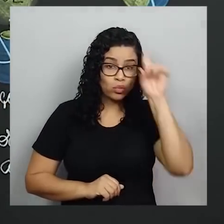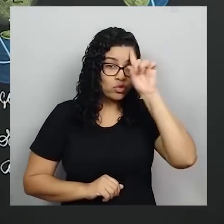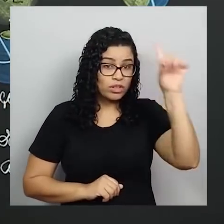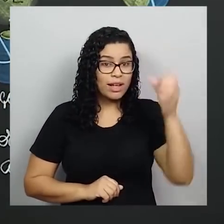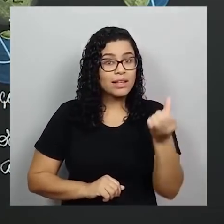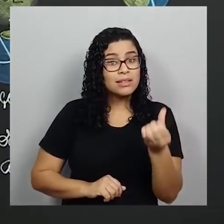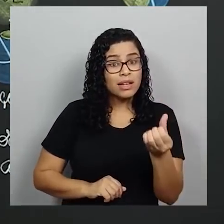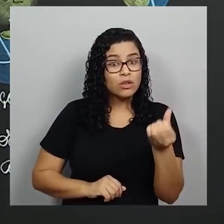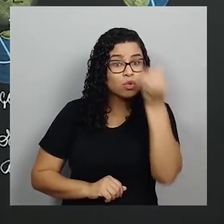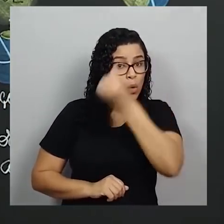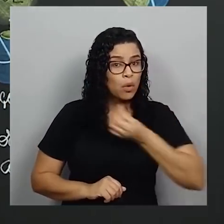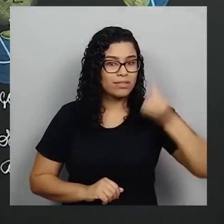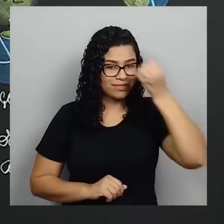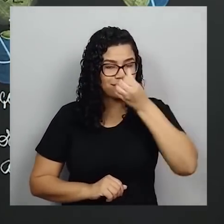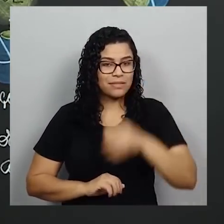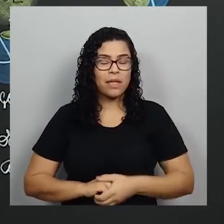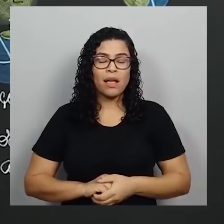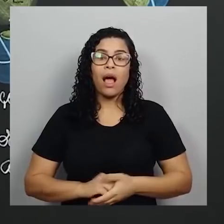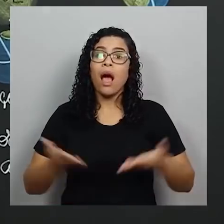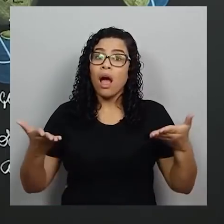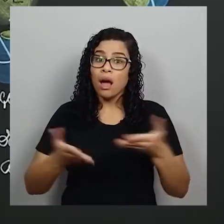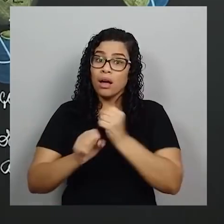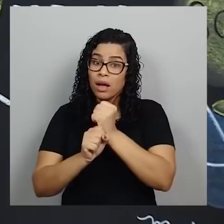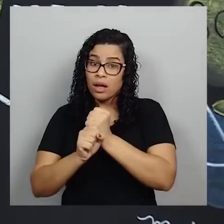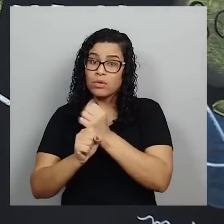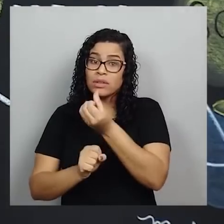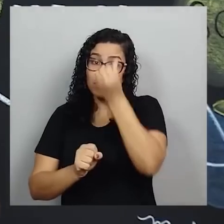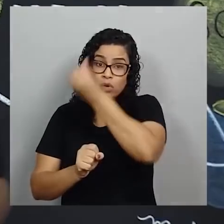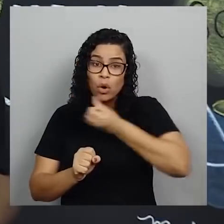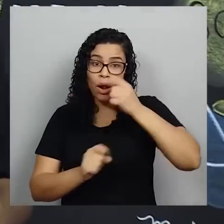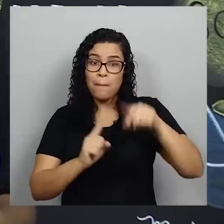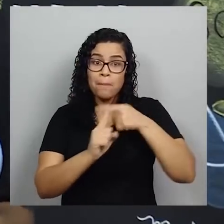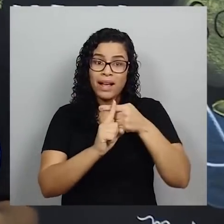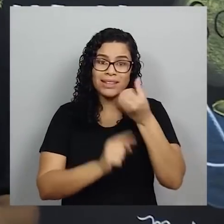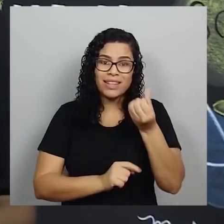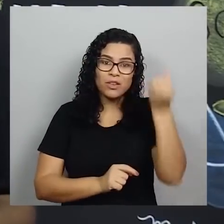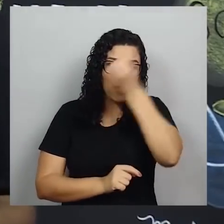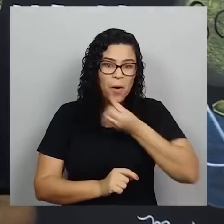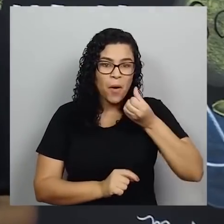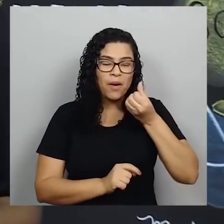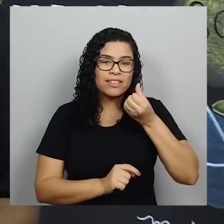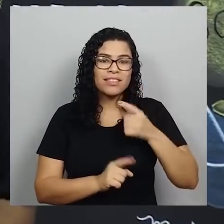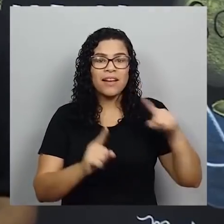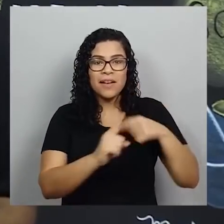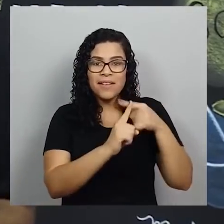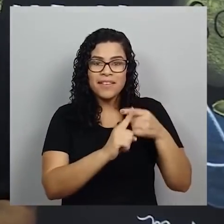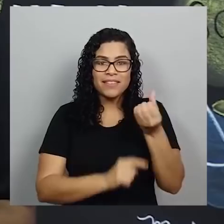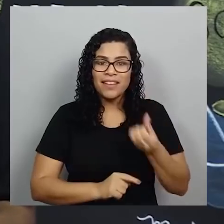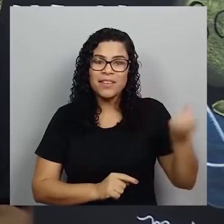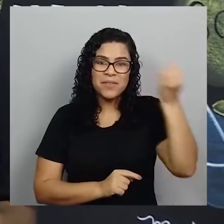horas? Então, esse ano tem 6 horas, ano que vem tem mais 6 horas, mais 6 horas, mais 6 horas, cheguei